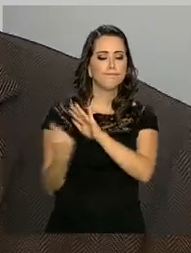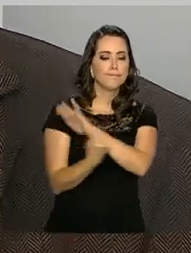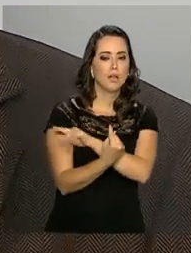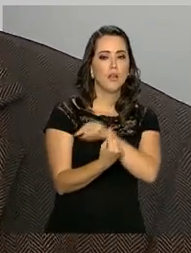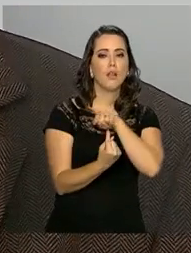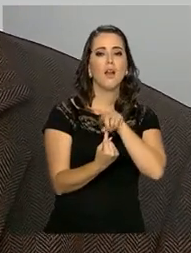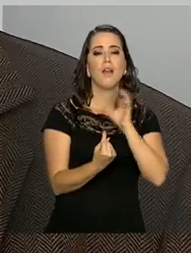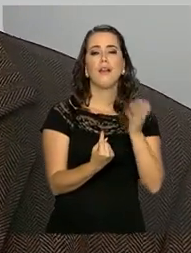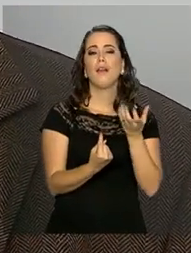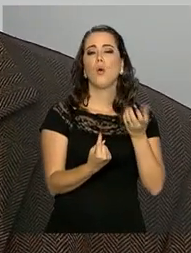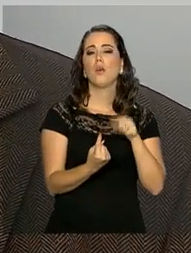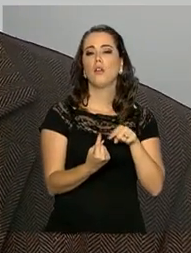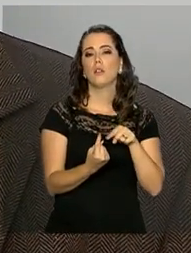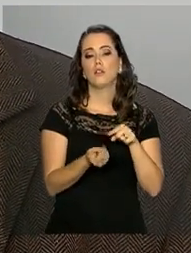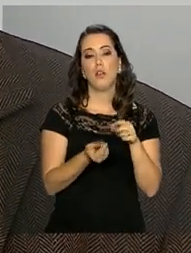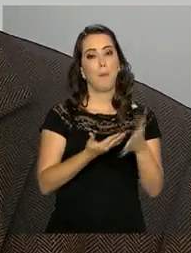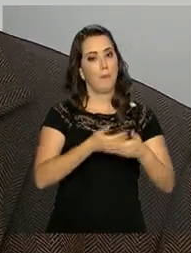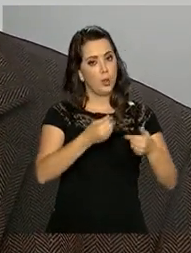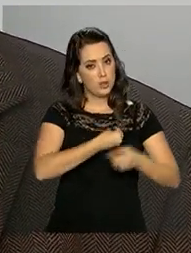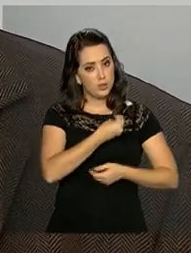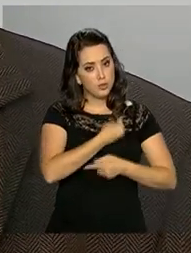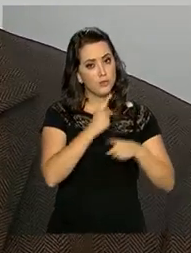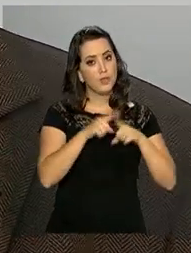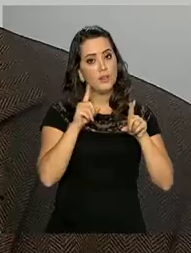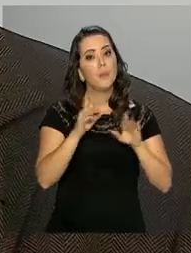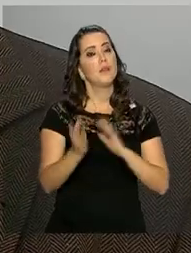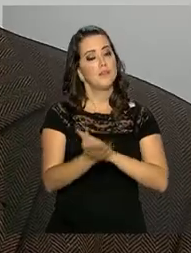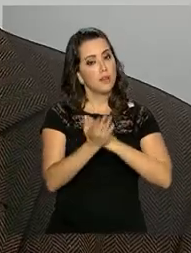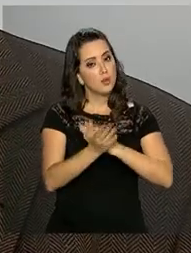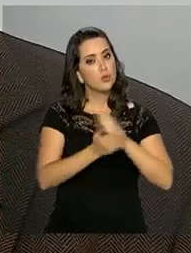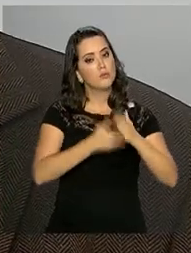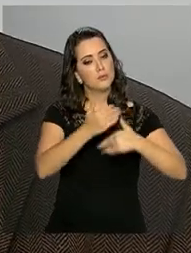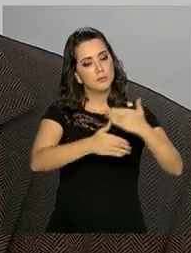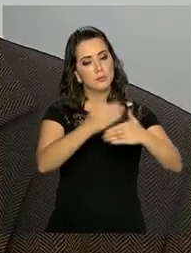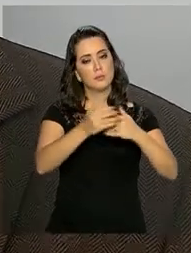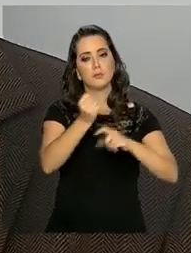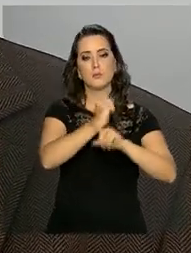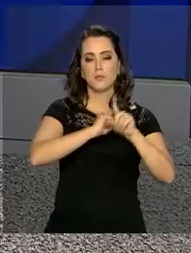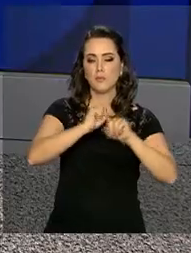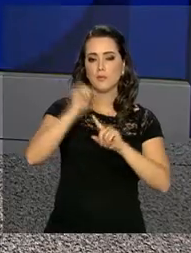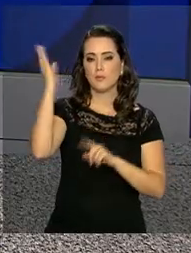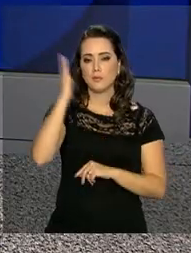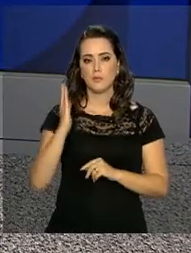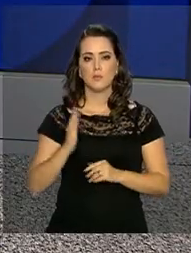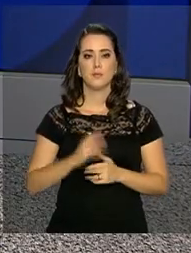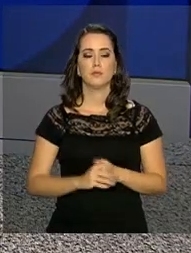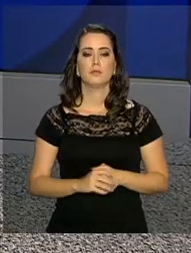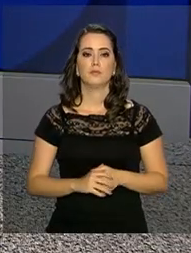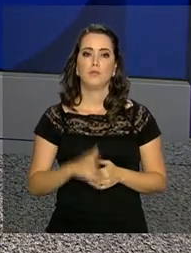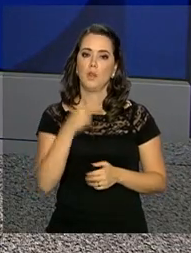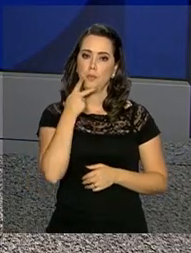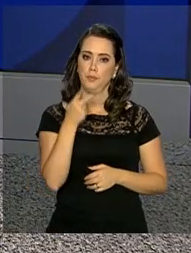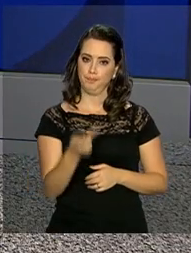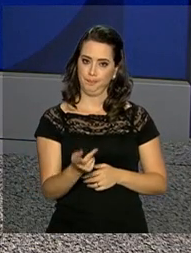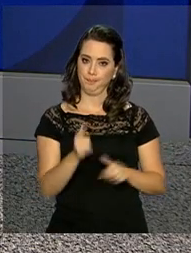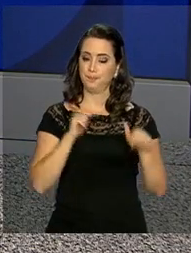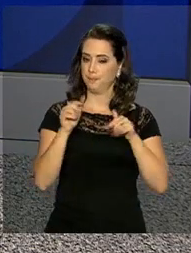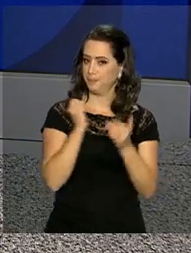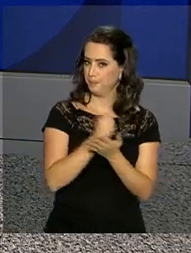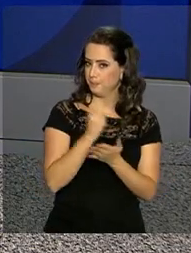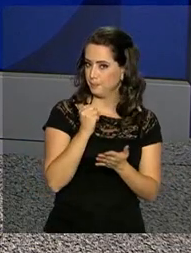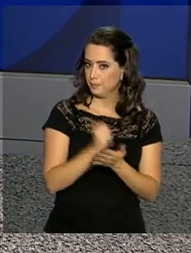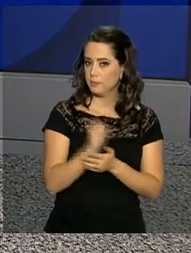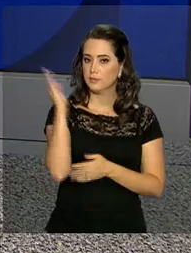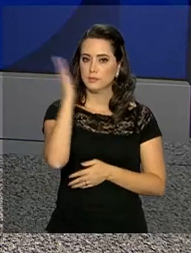sentido, mas também eles dão uma contribuição muito importante no desenvolvimento econômico e social do país. E olha só, por falar em